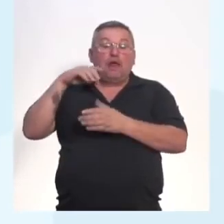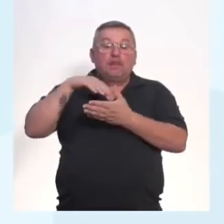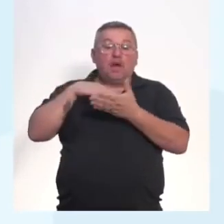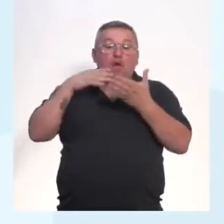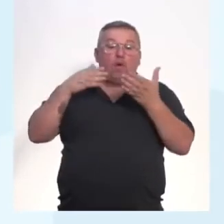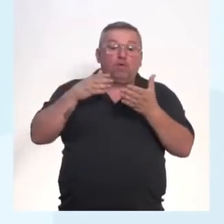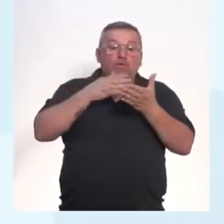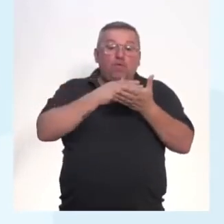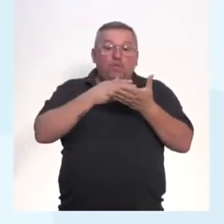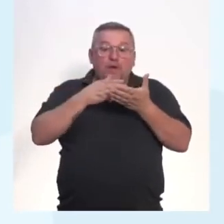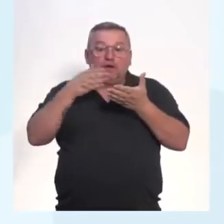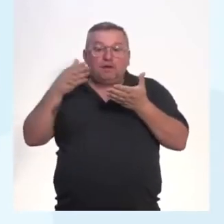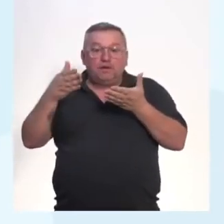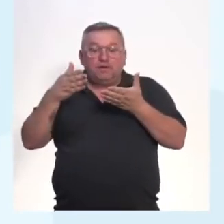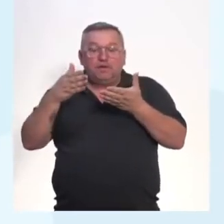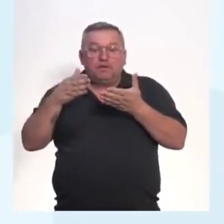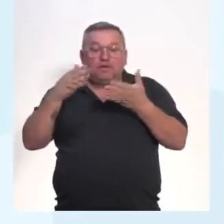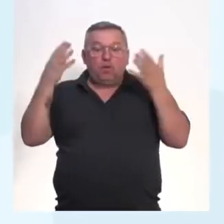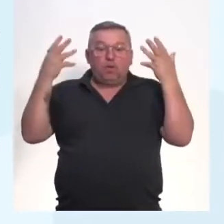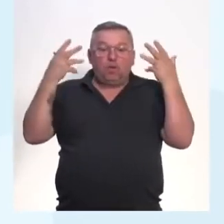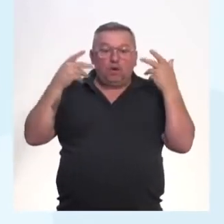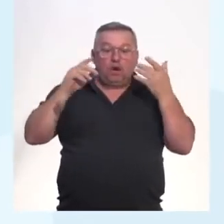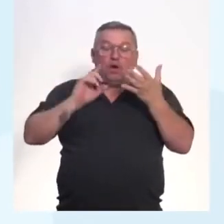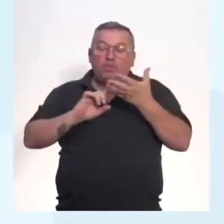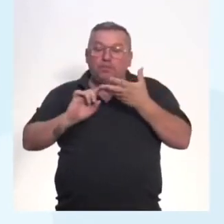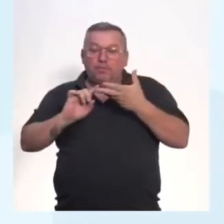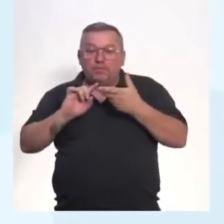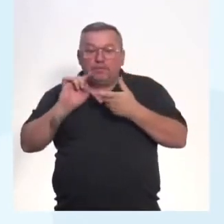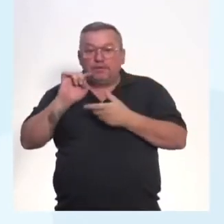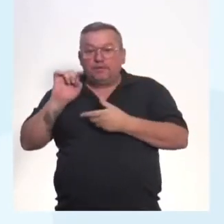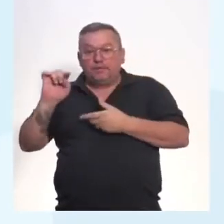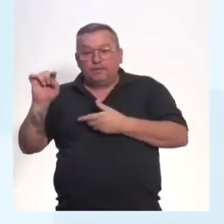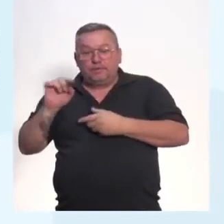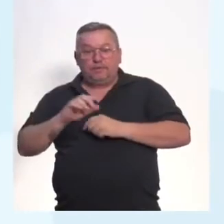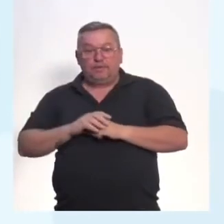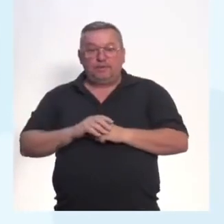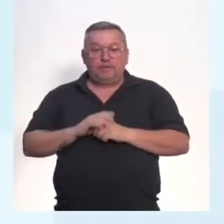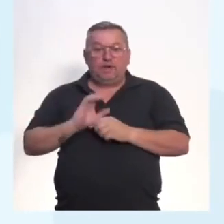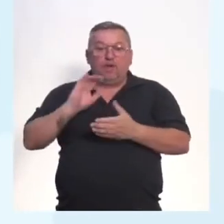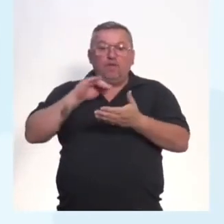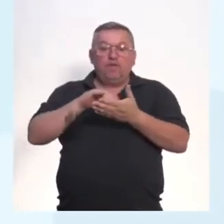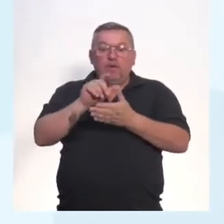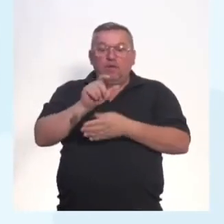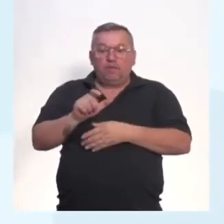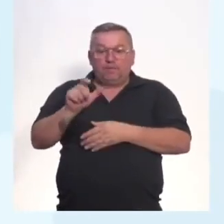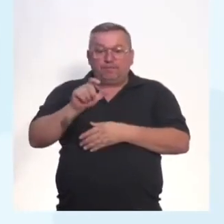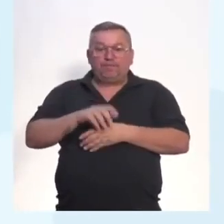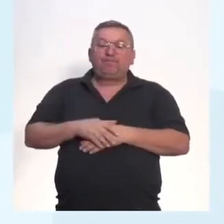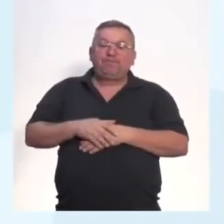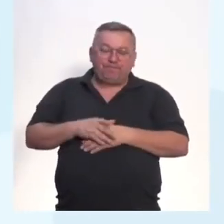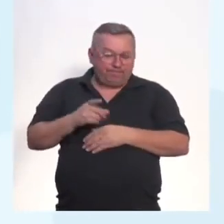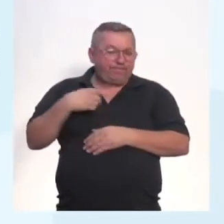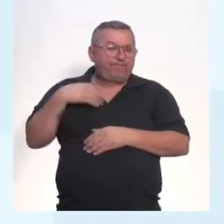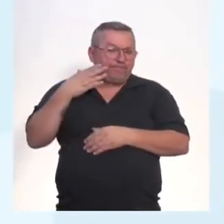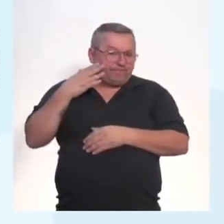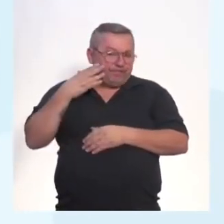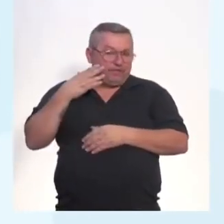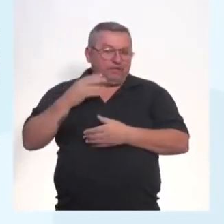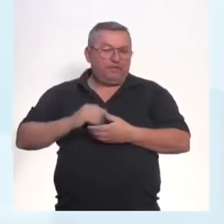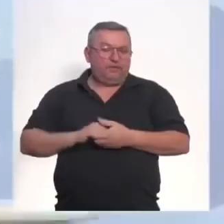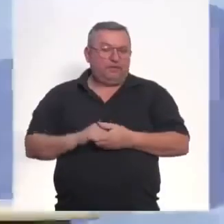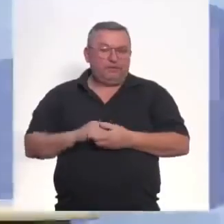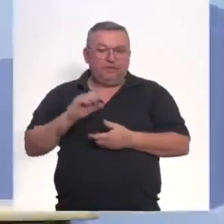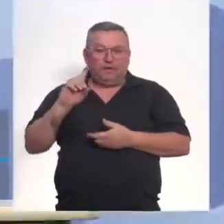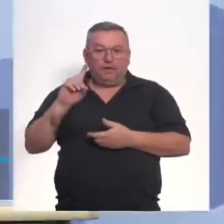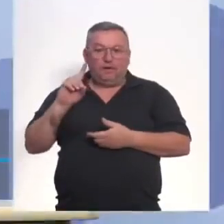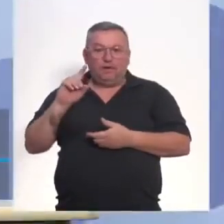onde... Ou coloca lá, um leão, blá, blá, blá, de repente 3 pontinhos. No final da palavra, Pro tá dando dica, hein? Eu tô rindo aqui porque a